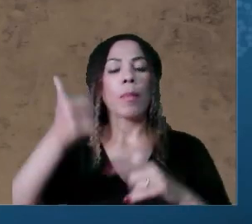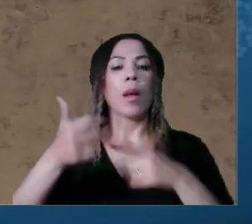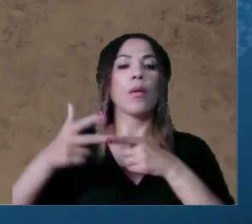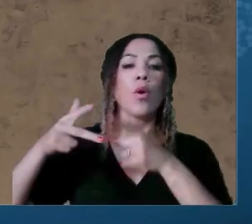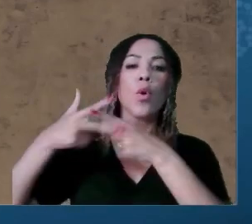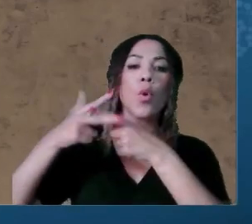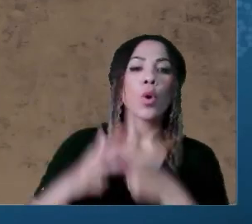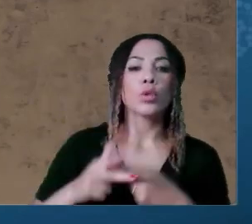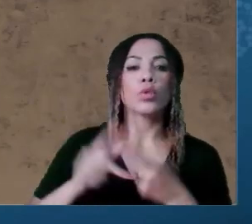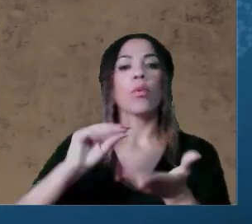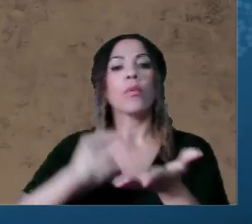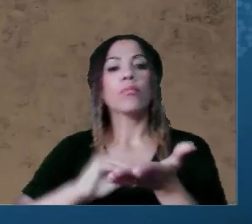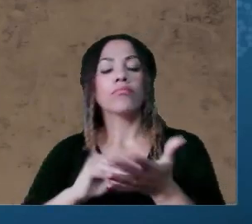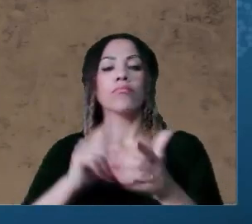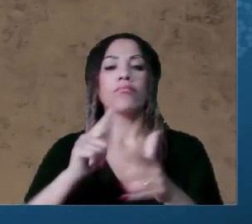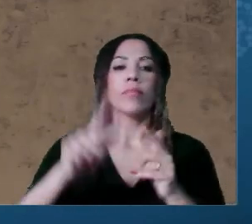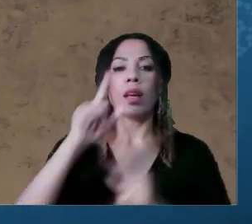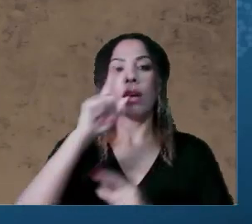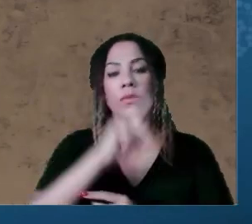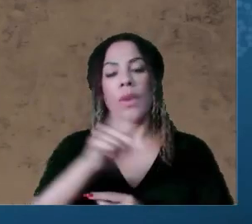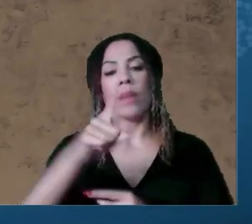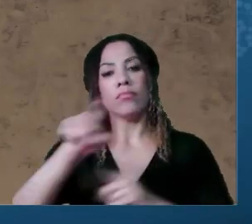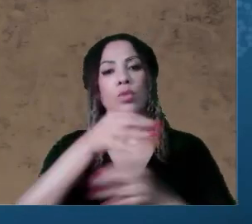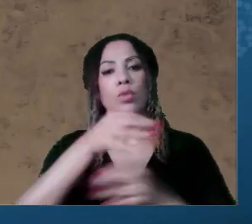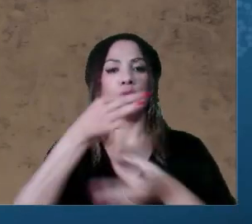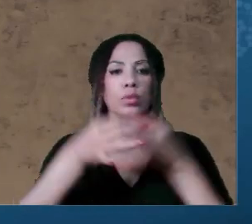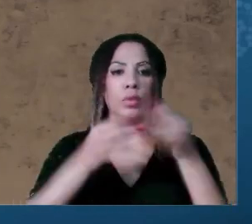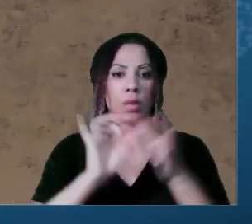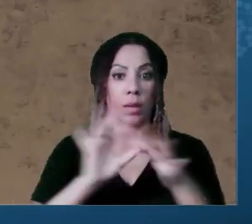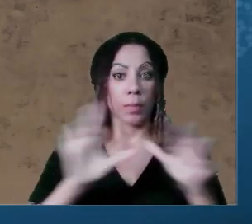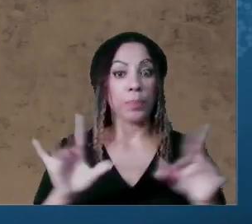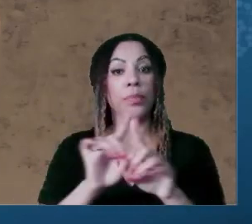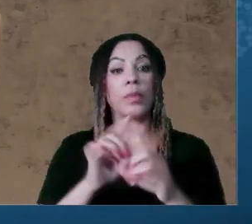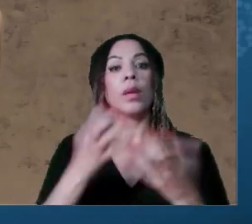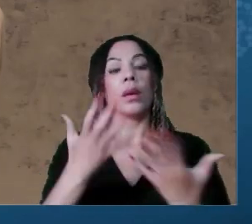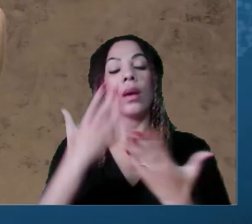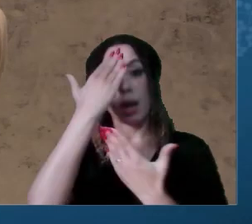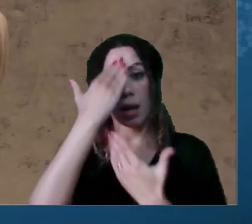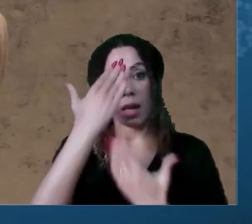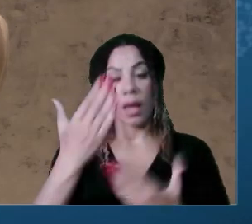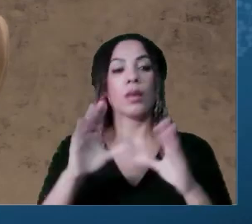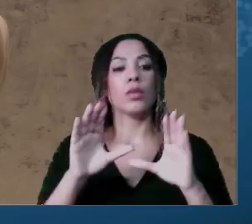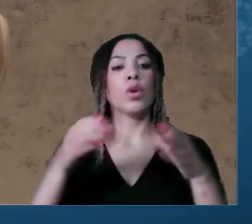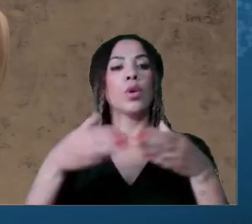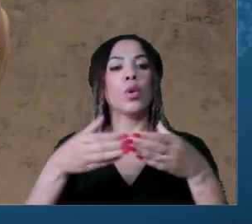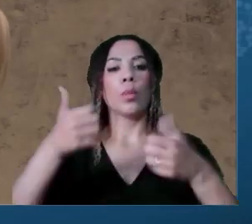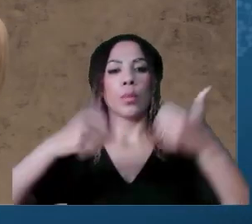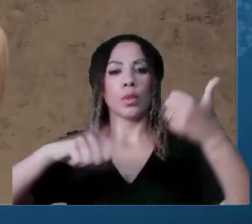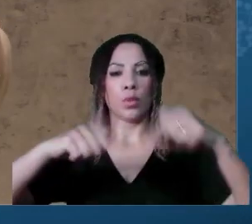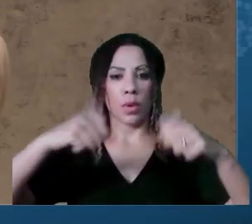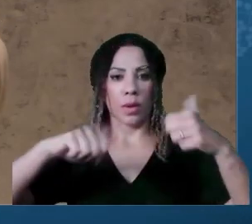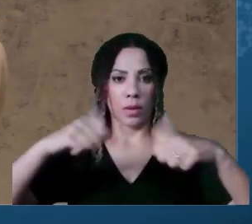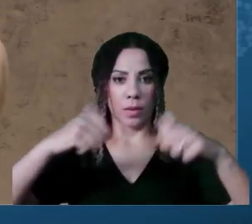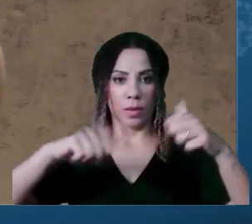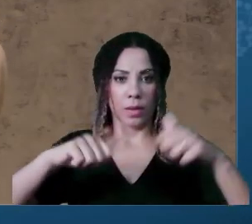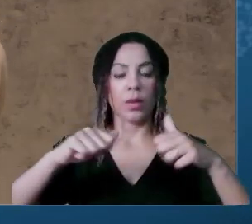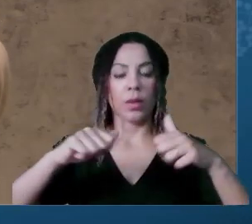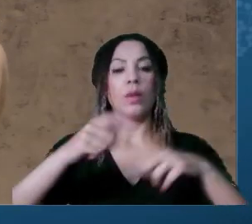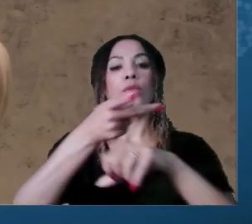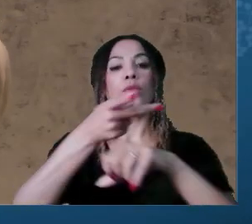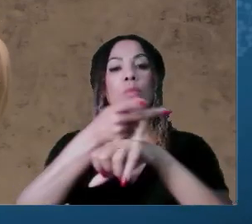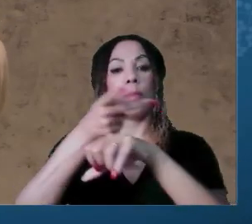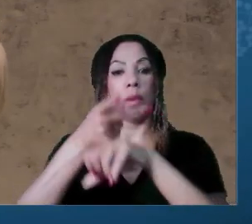que corrigir. Pois sim. E também gostaria de agradecer à Comissão de Avaliação de Prêmios.